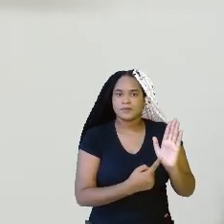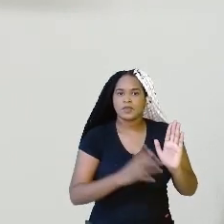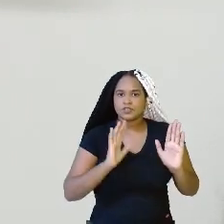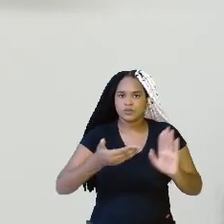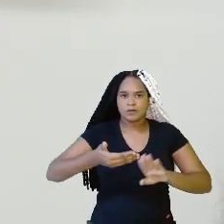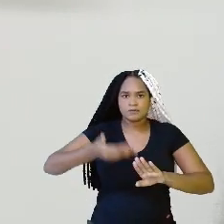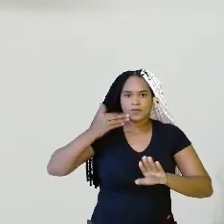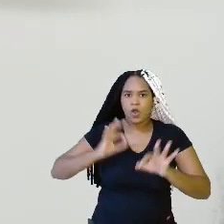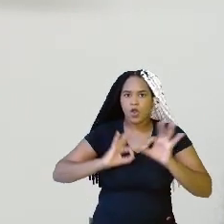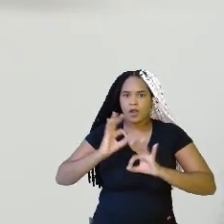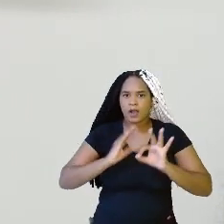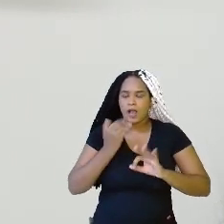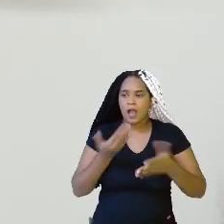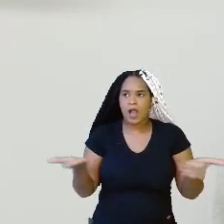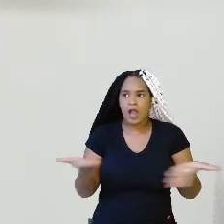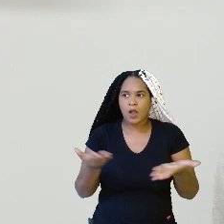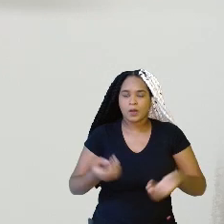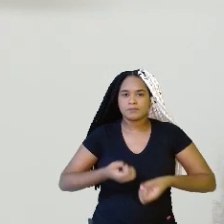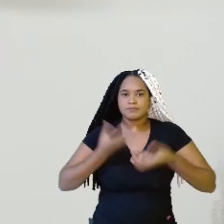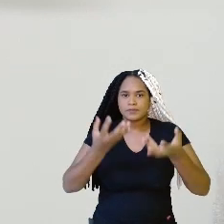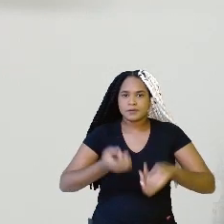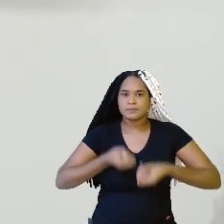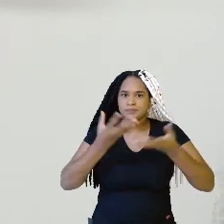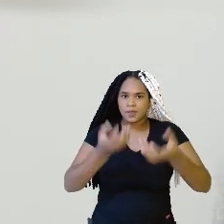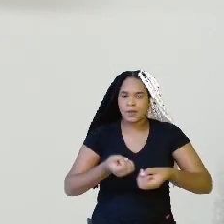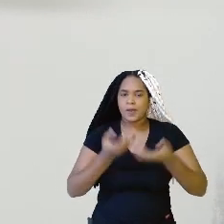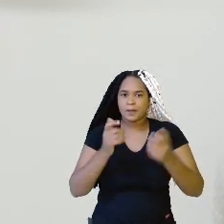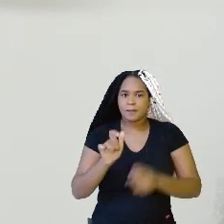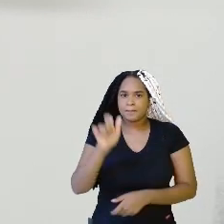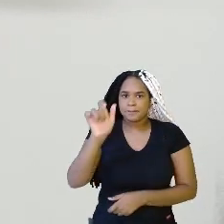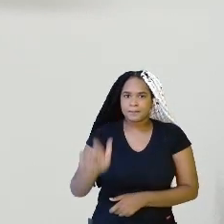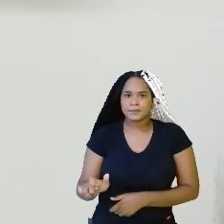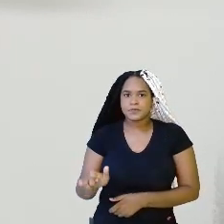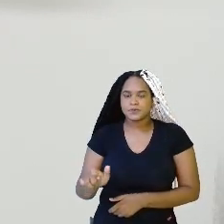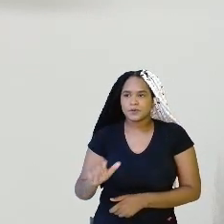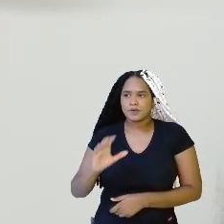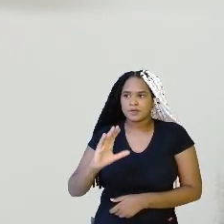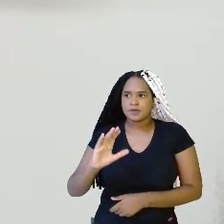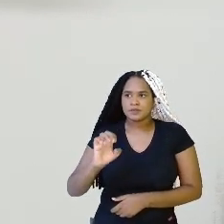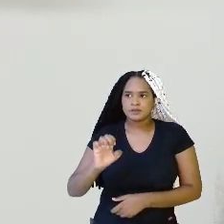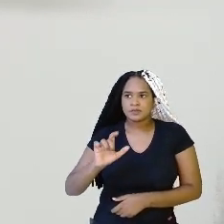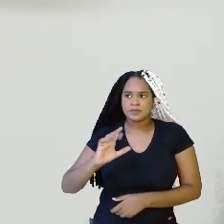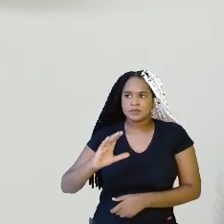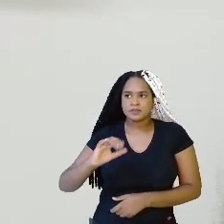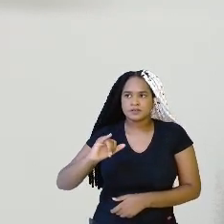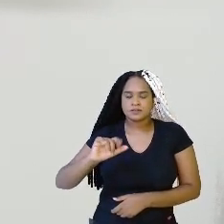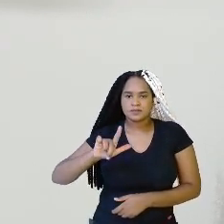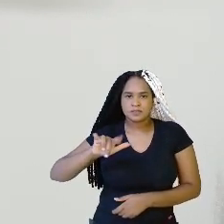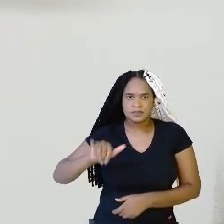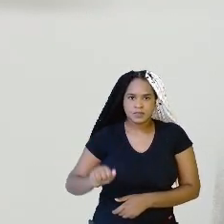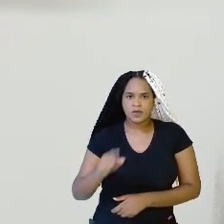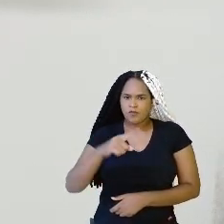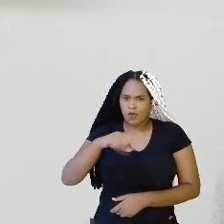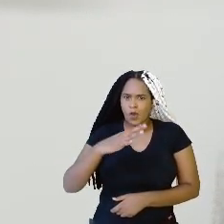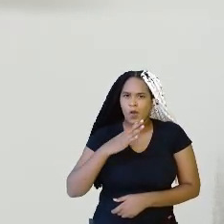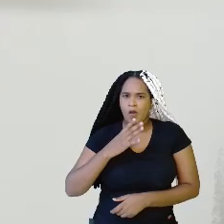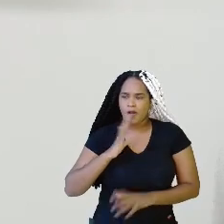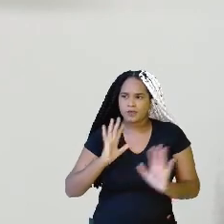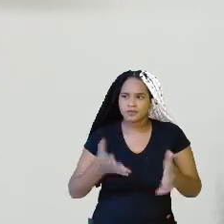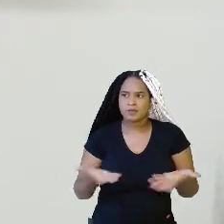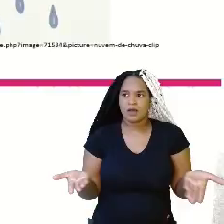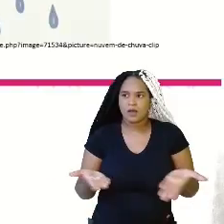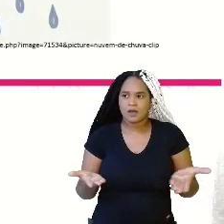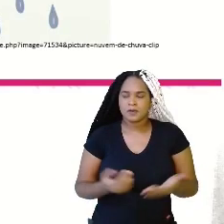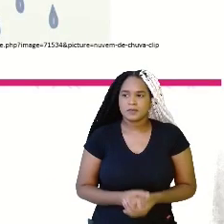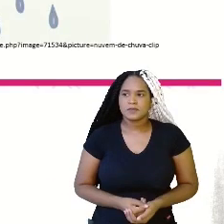receita, agora vamos ver um poema de uma autora chamada Cecília Meirelles, que eu sei que você com certeza conhece. Vamos ler